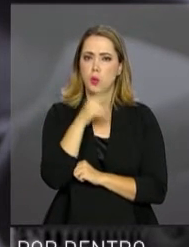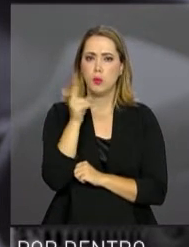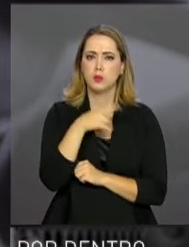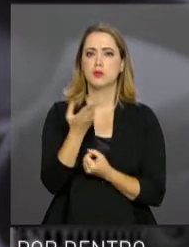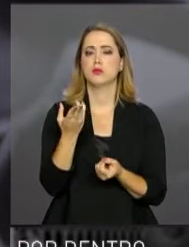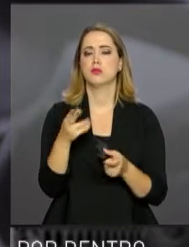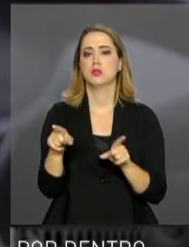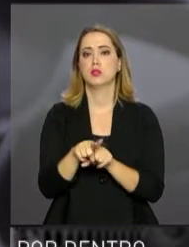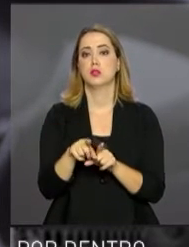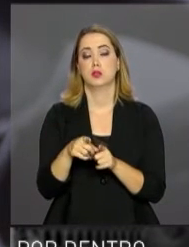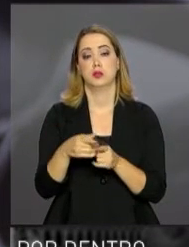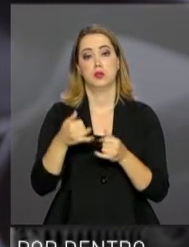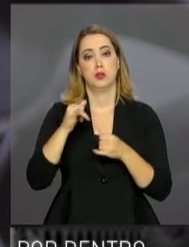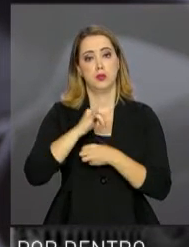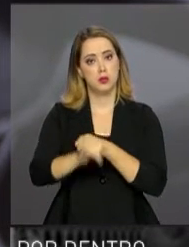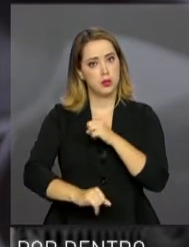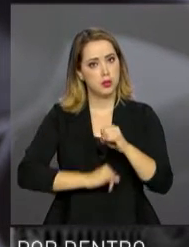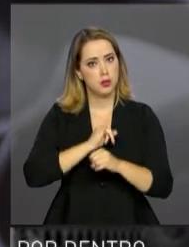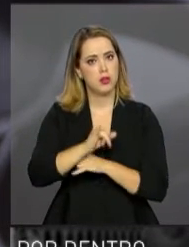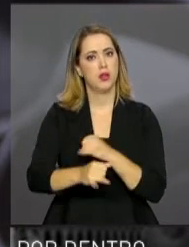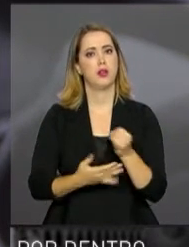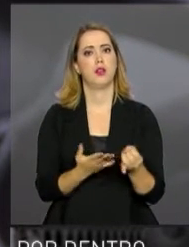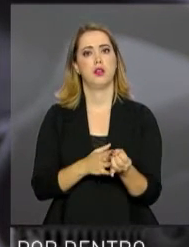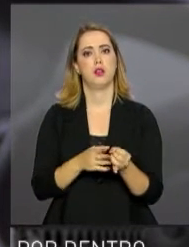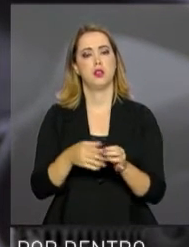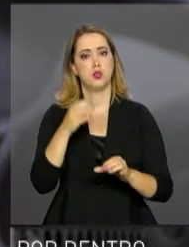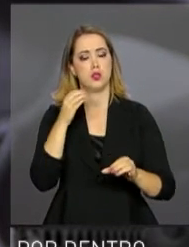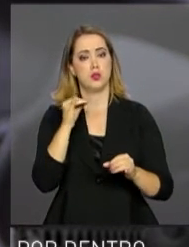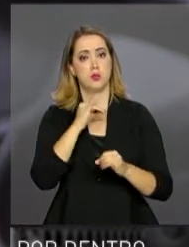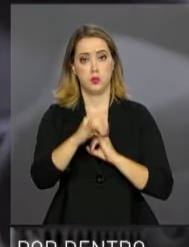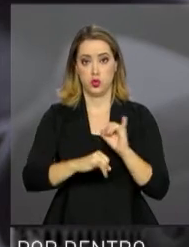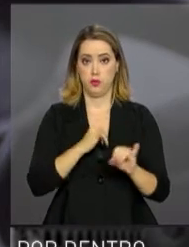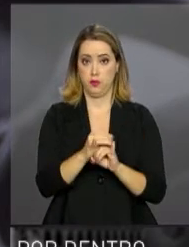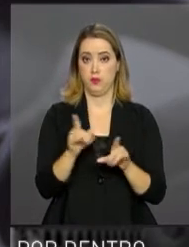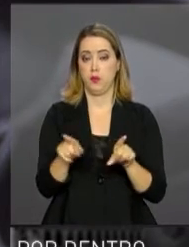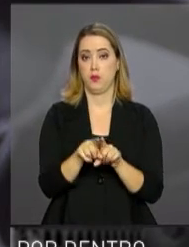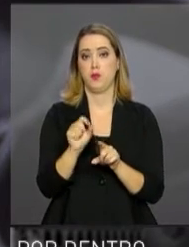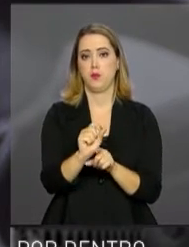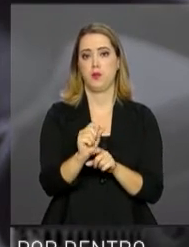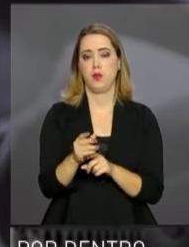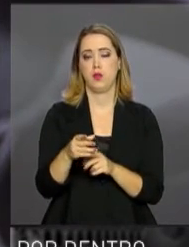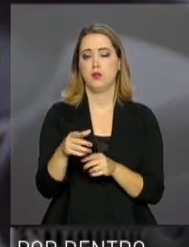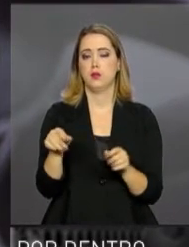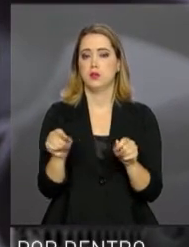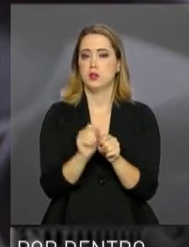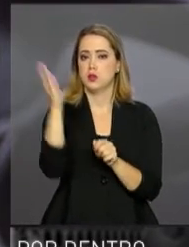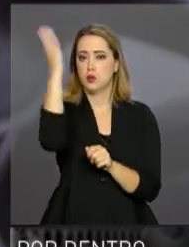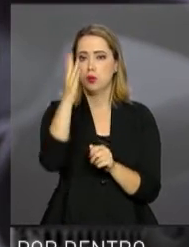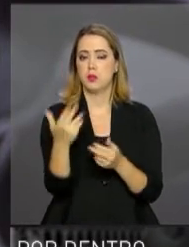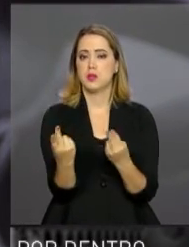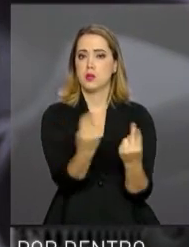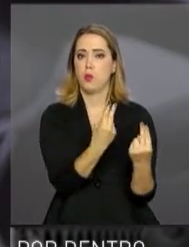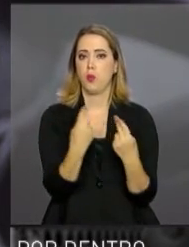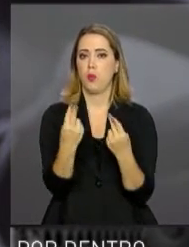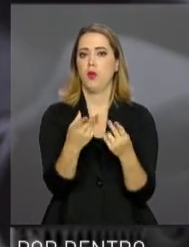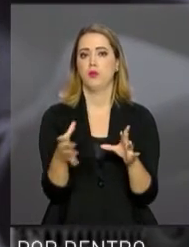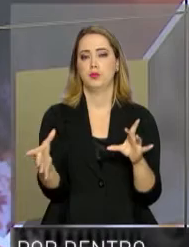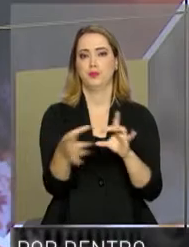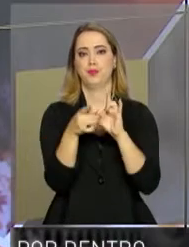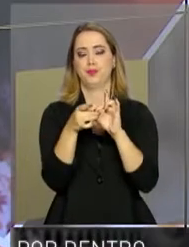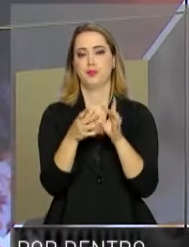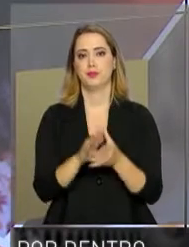velocidade na transmissão de dados e informações, fazendo com que o Brasil seja mais igual, que o Brasil esteja mais